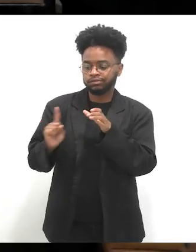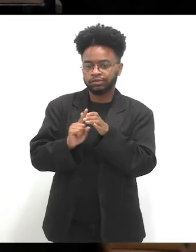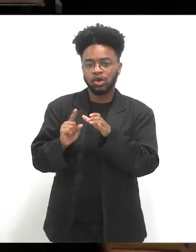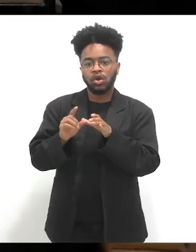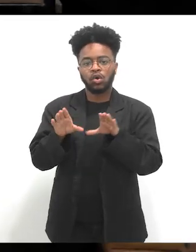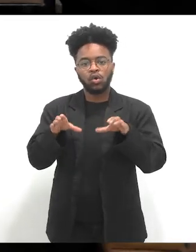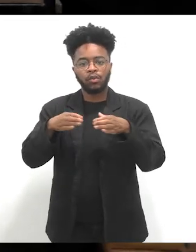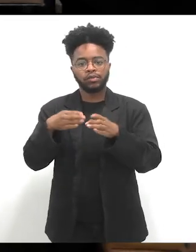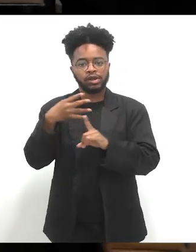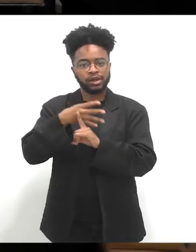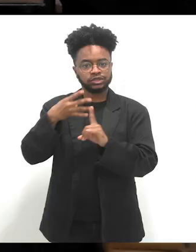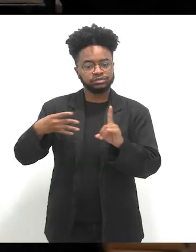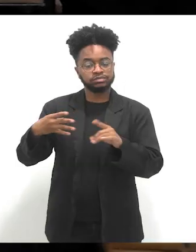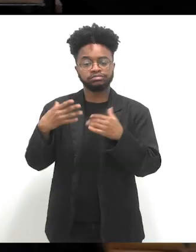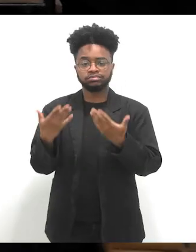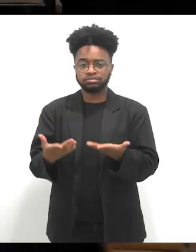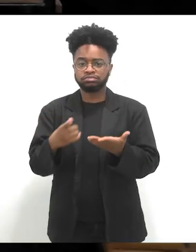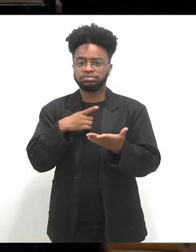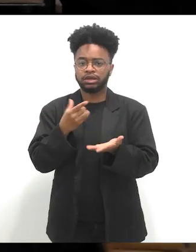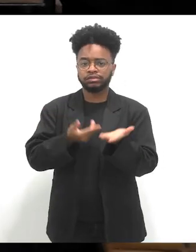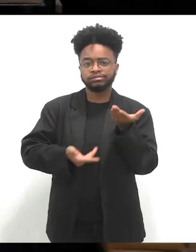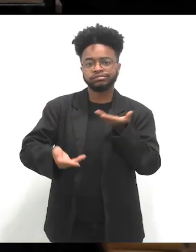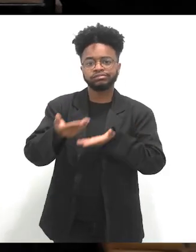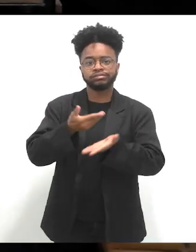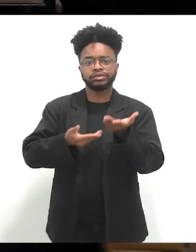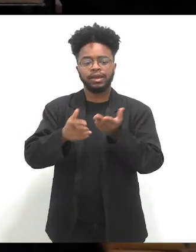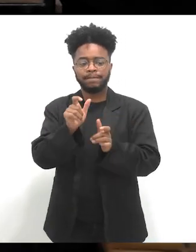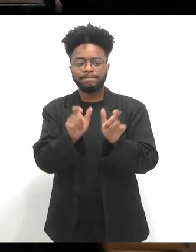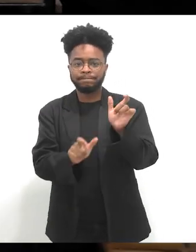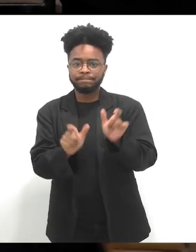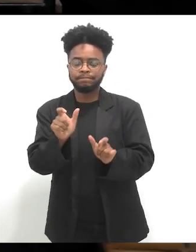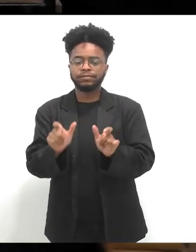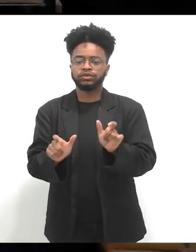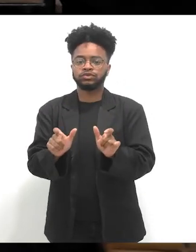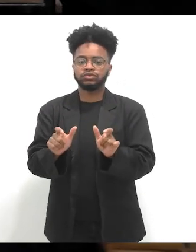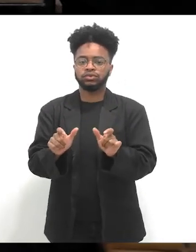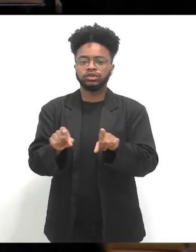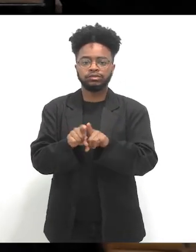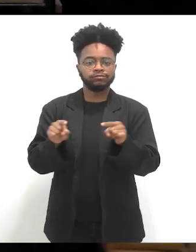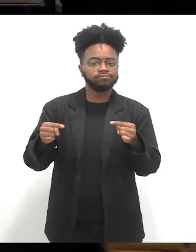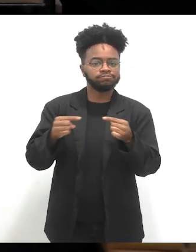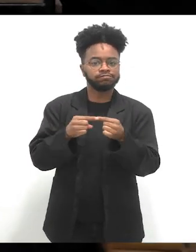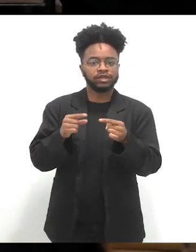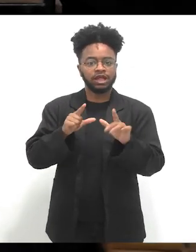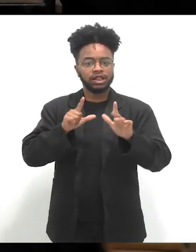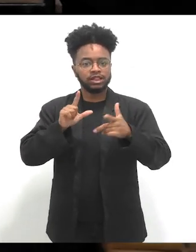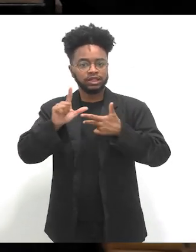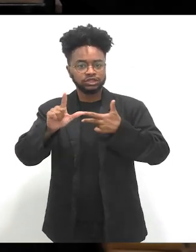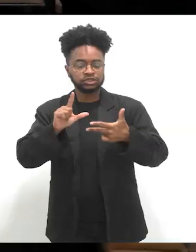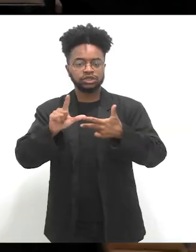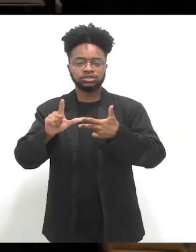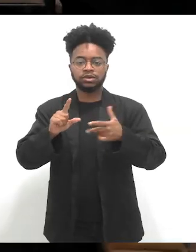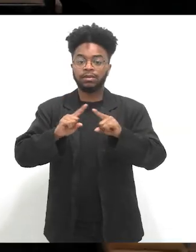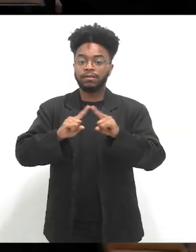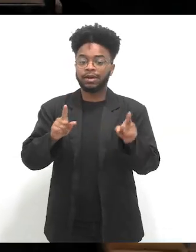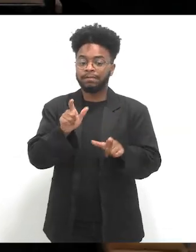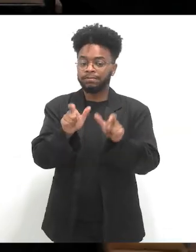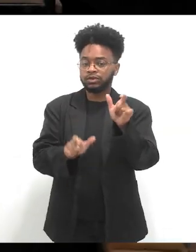pertencer à comunidade LGBT. Então, existe todo um arcabouço de pessoas, né, uma questão de